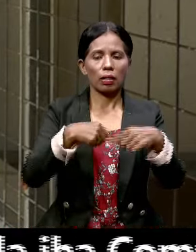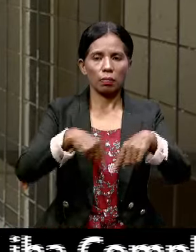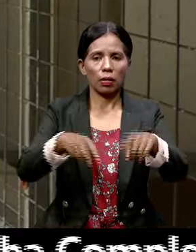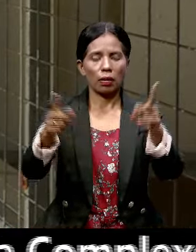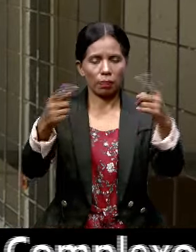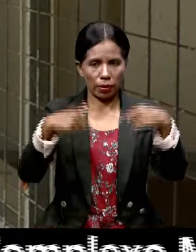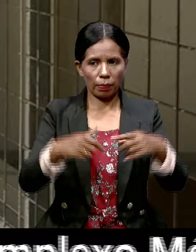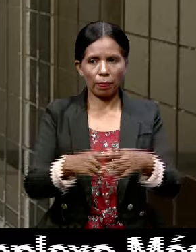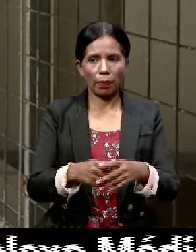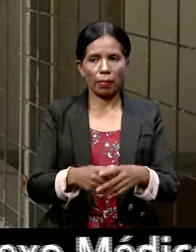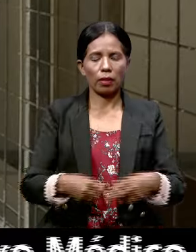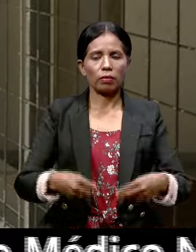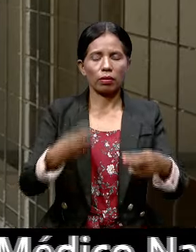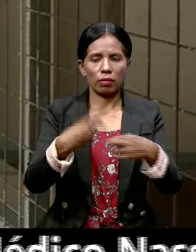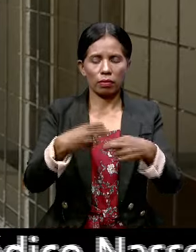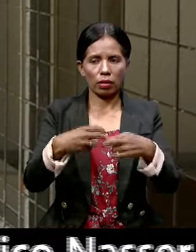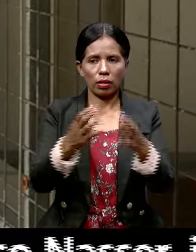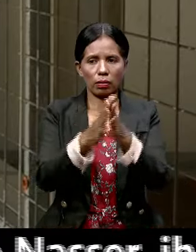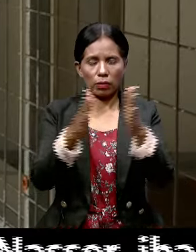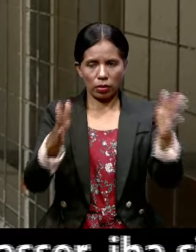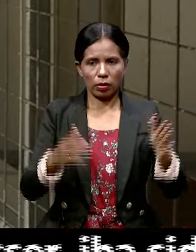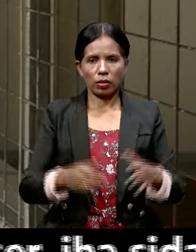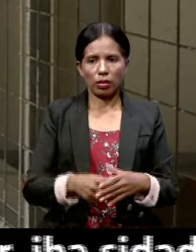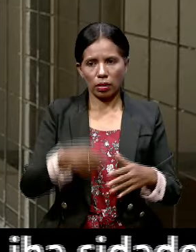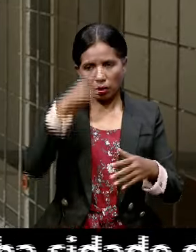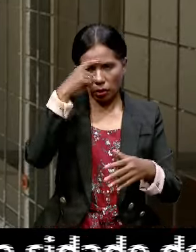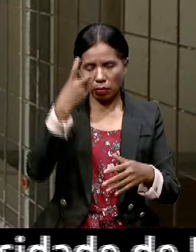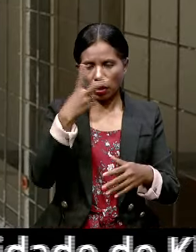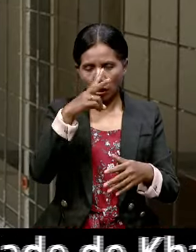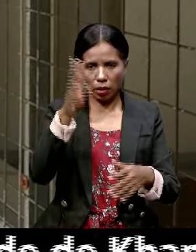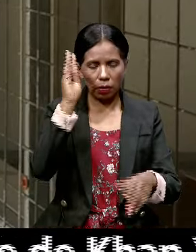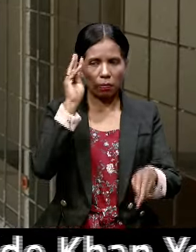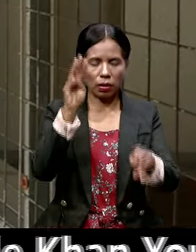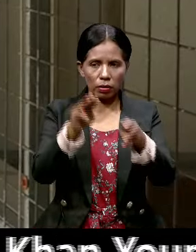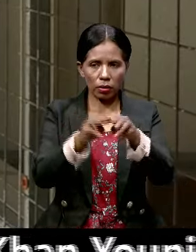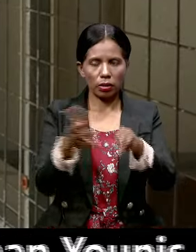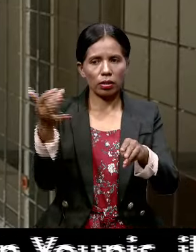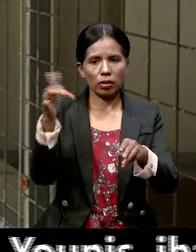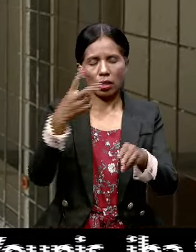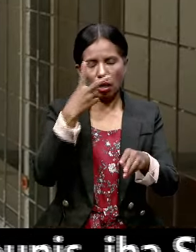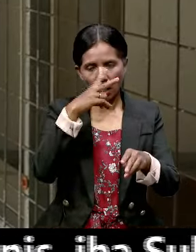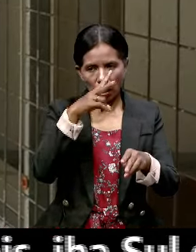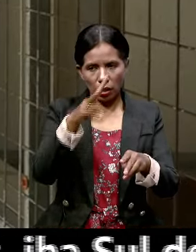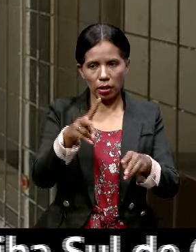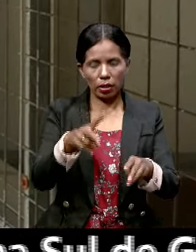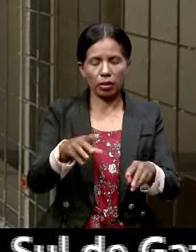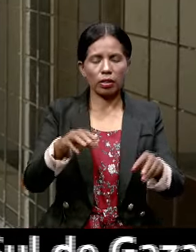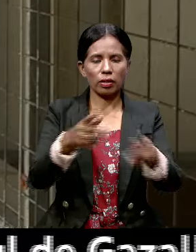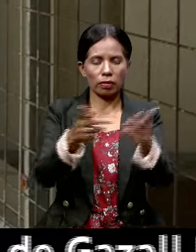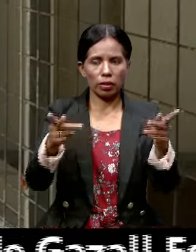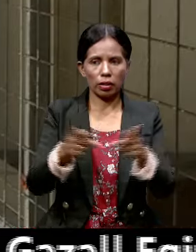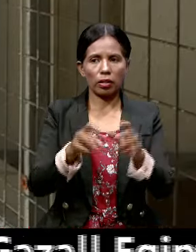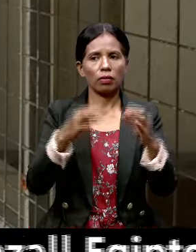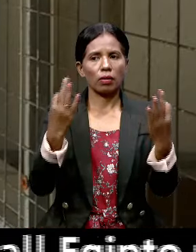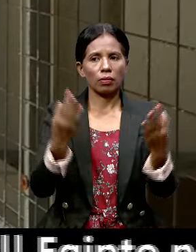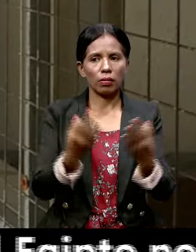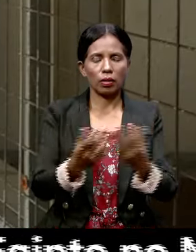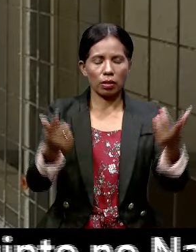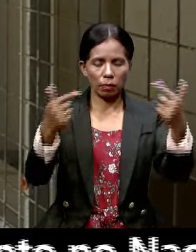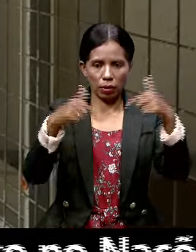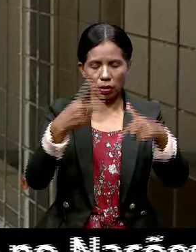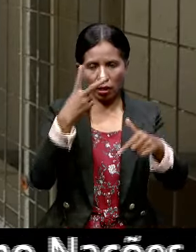Ah, então, ita né, foi implicação. Tamba, are maunsira, vinsira, acompanha rasi, que a condição da nessa né, família Balu tama to